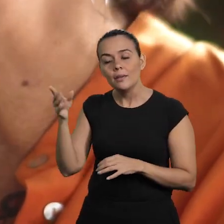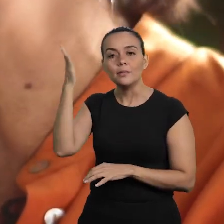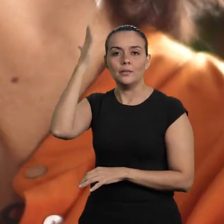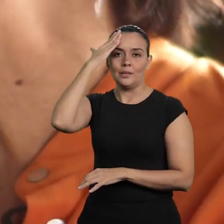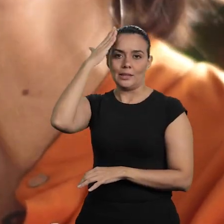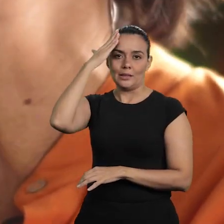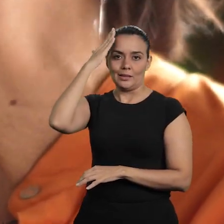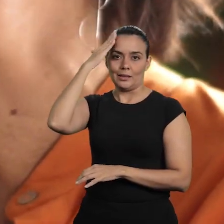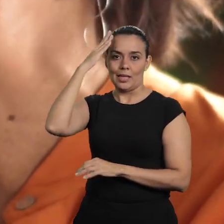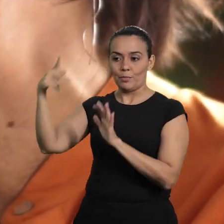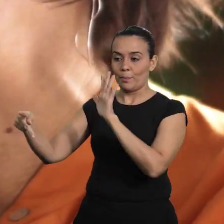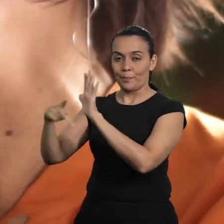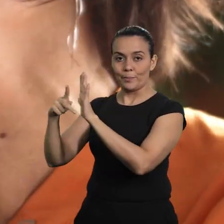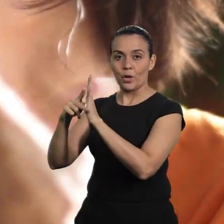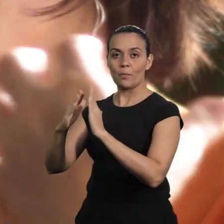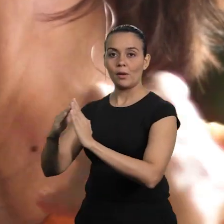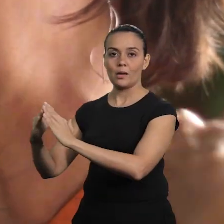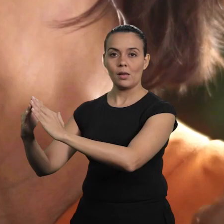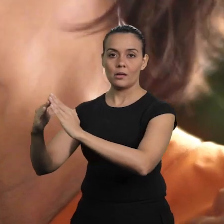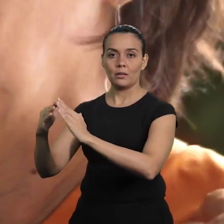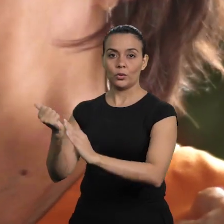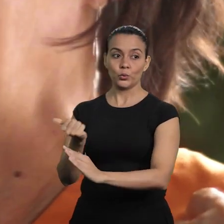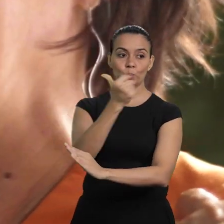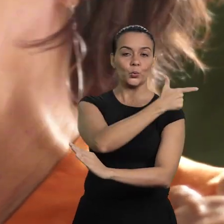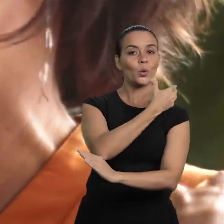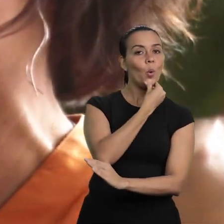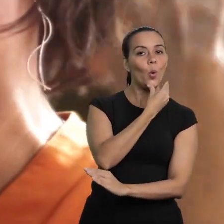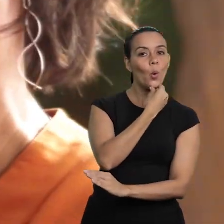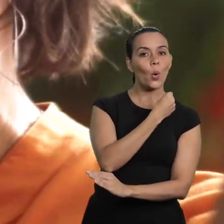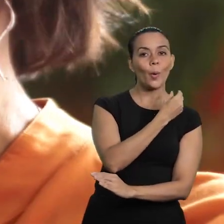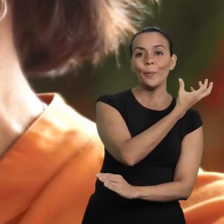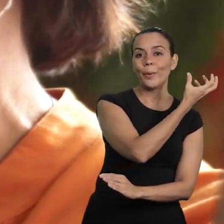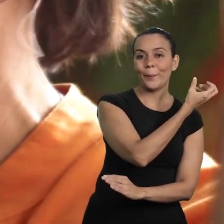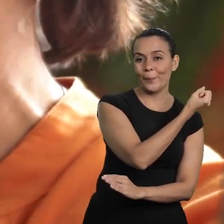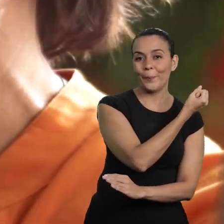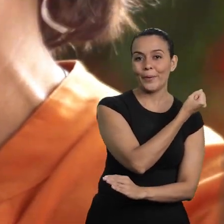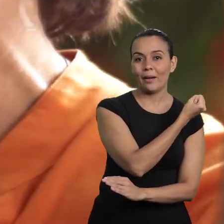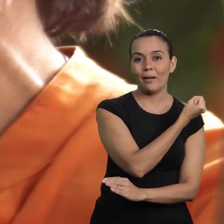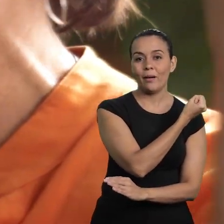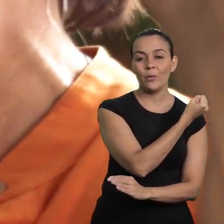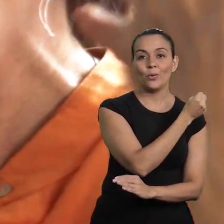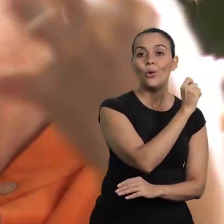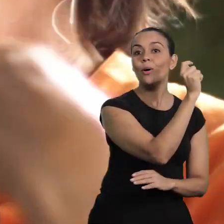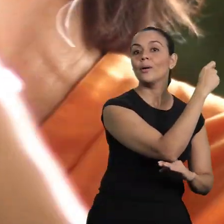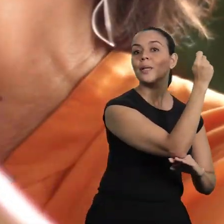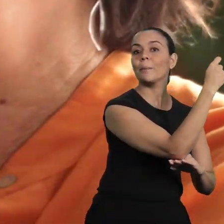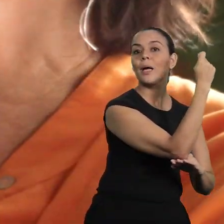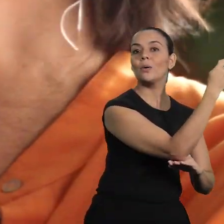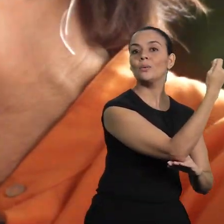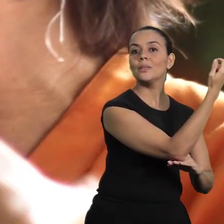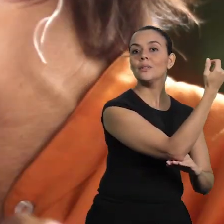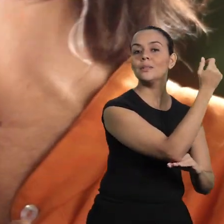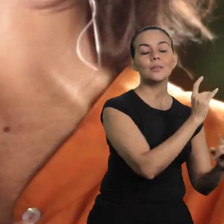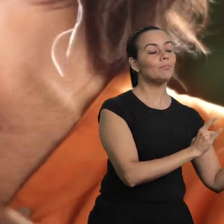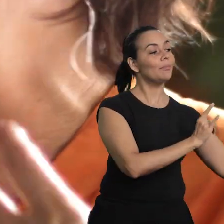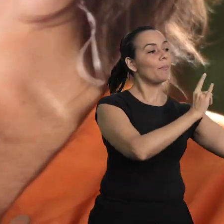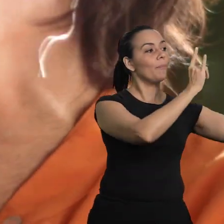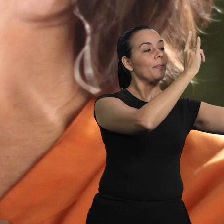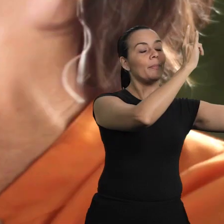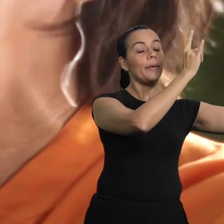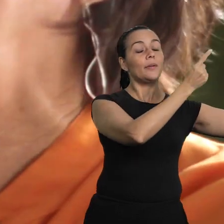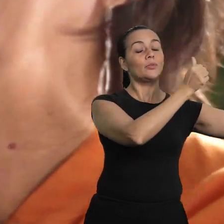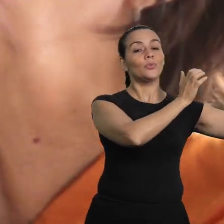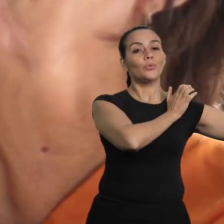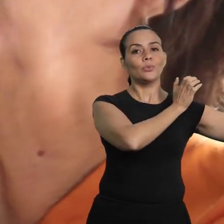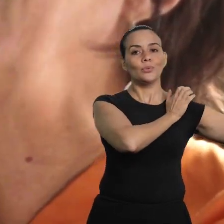sabe o que ele precisa para a periferia, muito mais do que um homem branco aqui na Avenida Paulista, olhando e falando, eu tenho